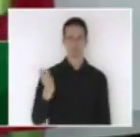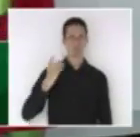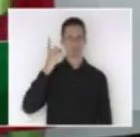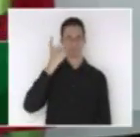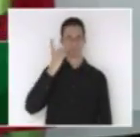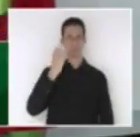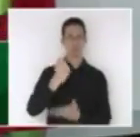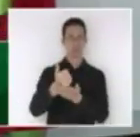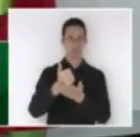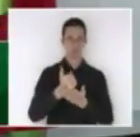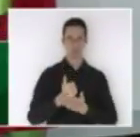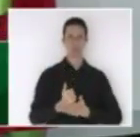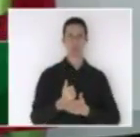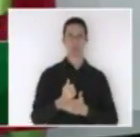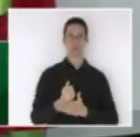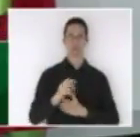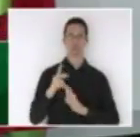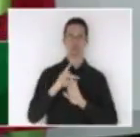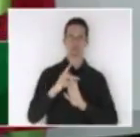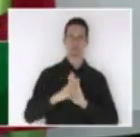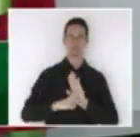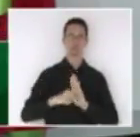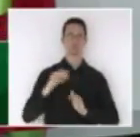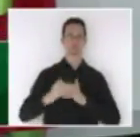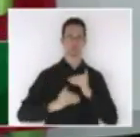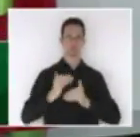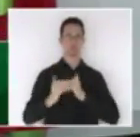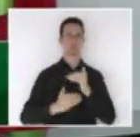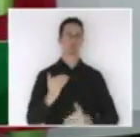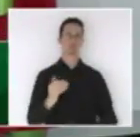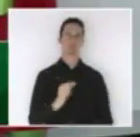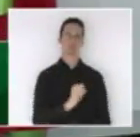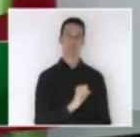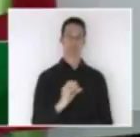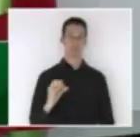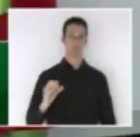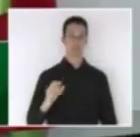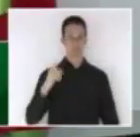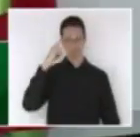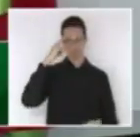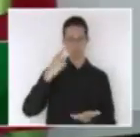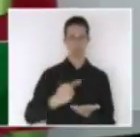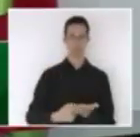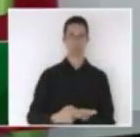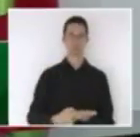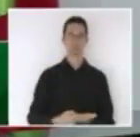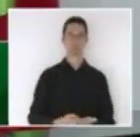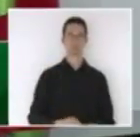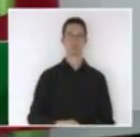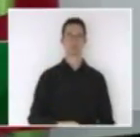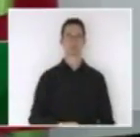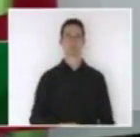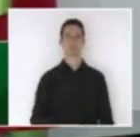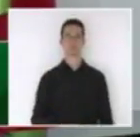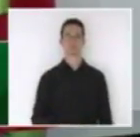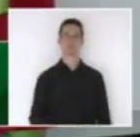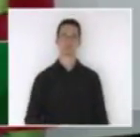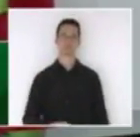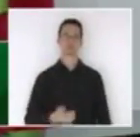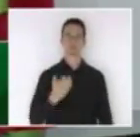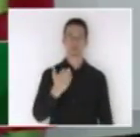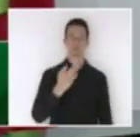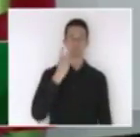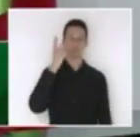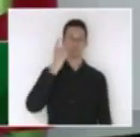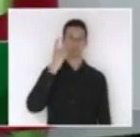ande para que Santa Catarina possa, sim, tomar a decisão. Deputado Maurício Scudillac, com muita honra, concedo uma